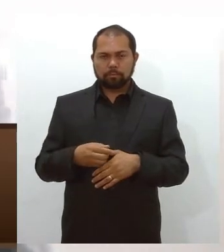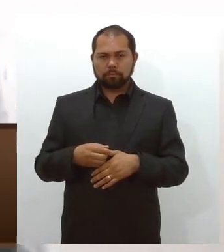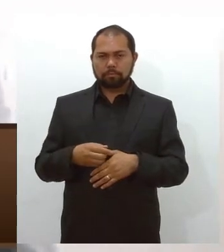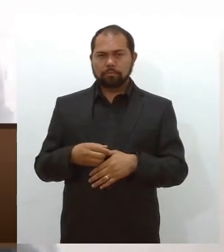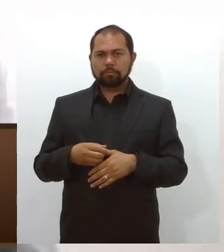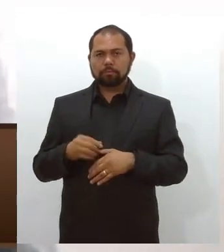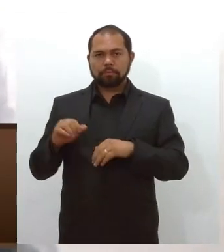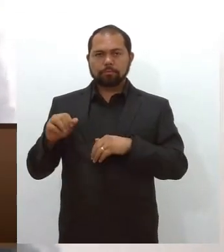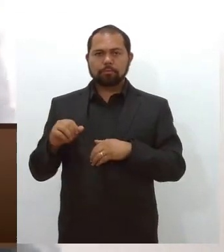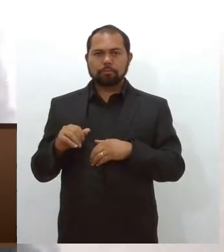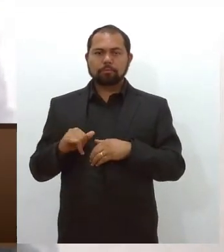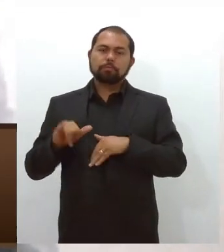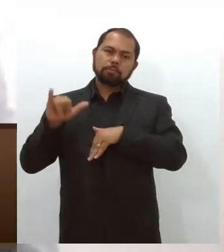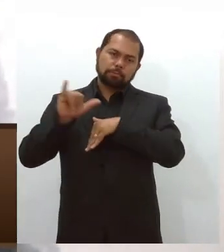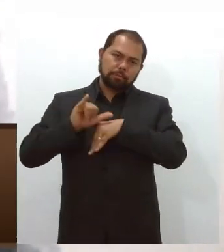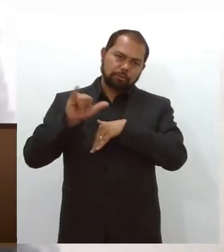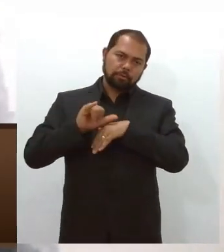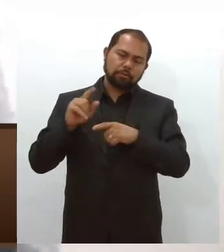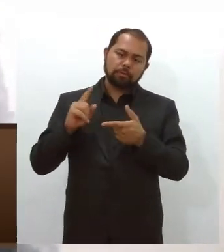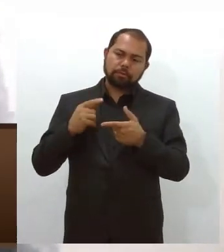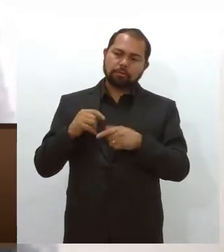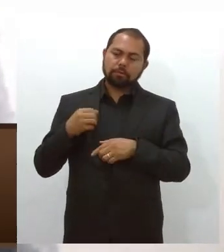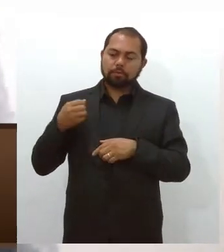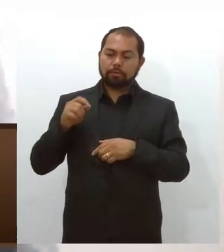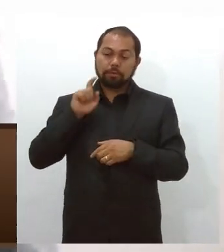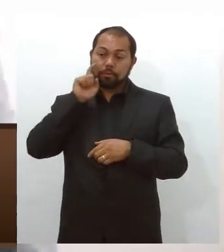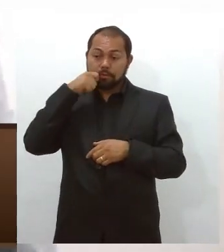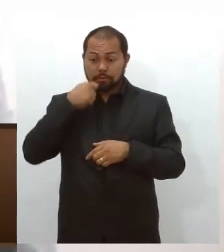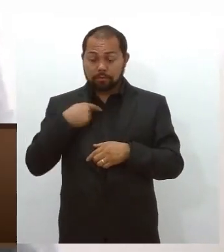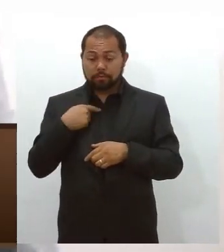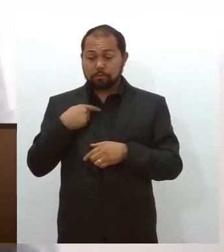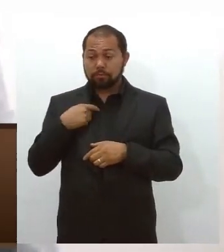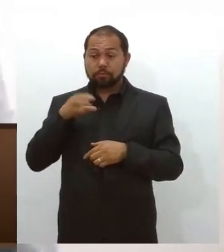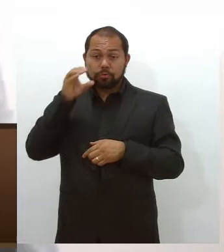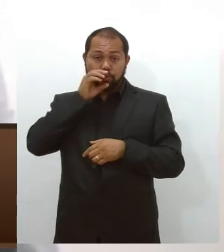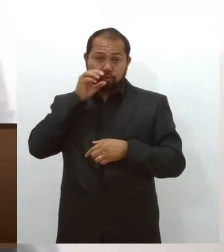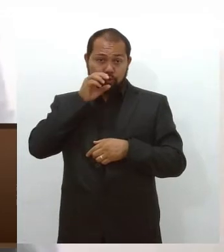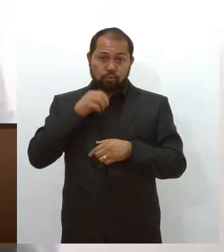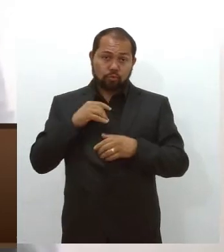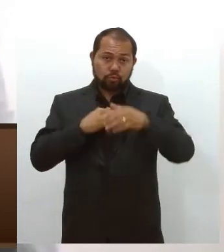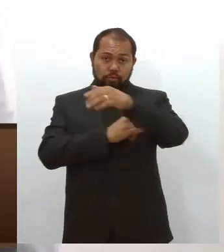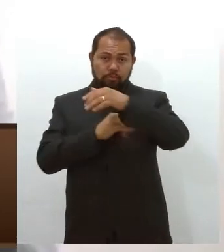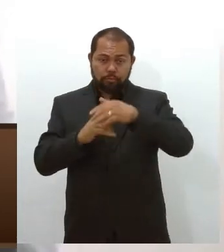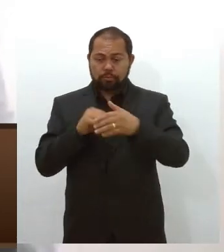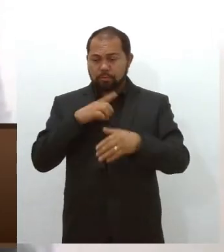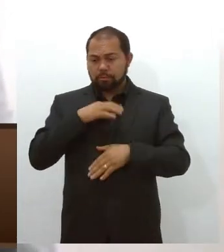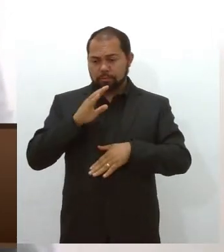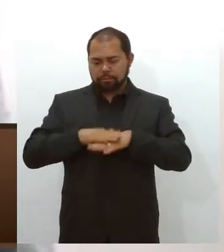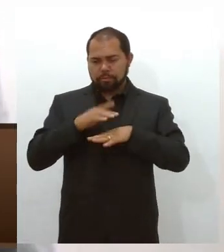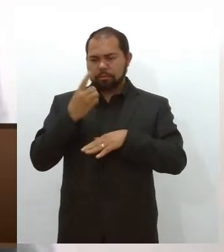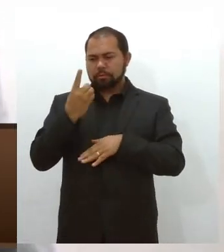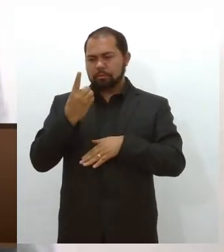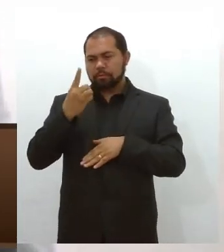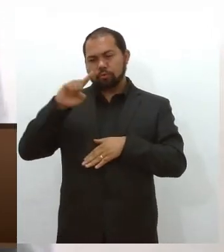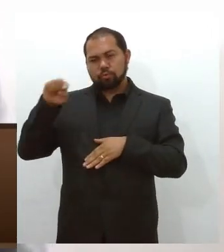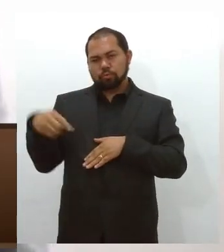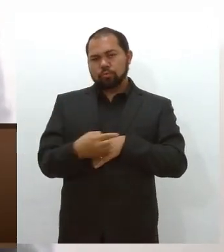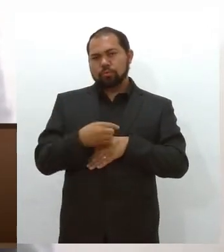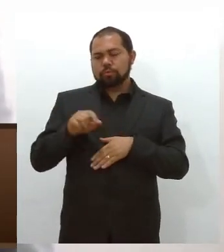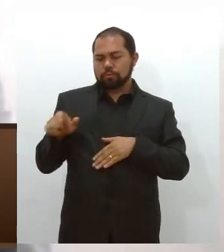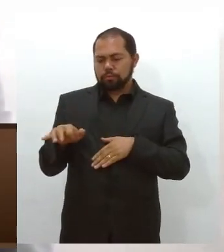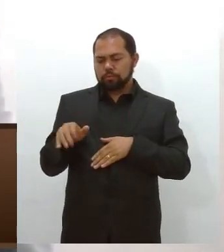região metropolitana, nós temos uma quantidade aí de mais de 1.000 urnas eletrônicas. Essas urnas, elas são mais